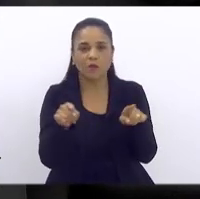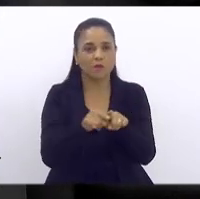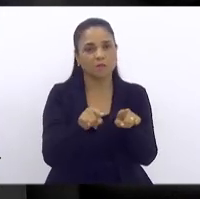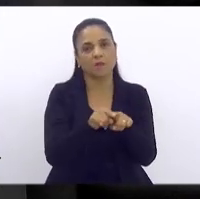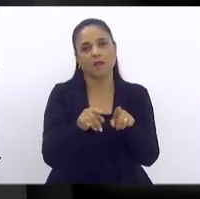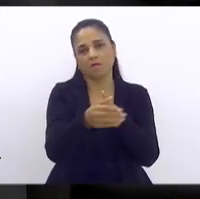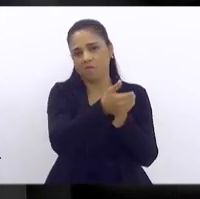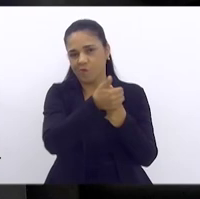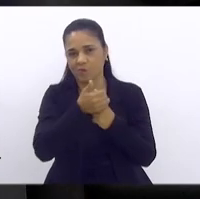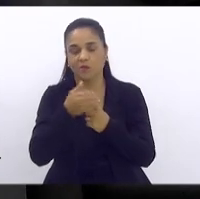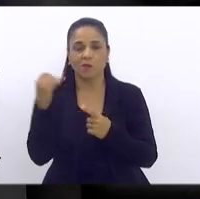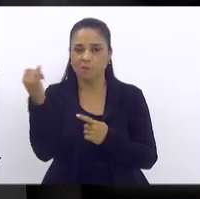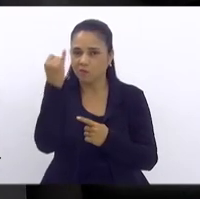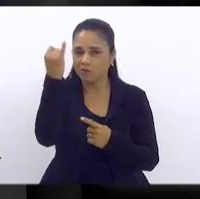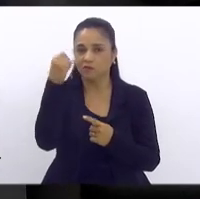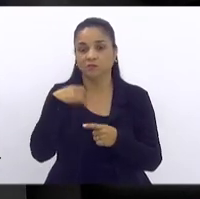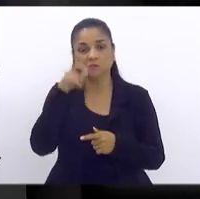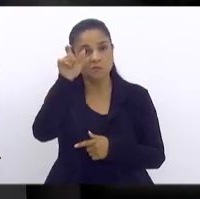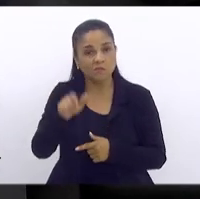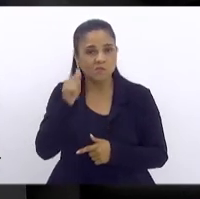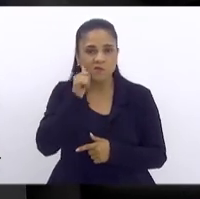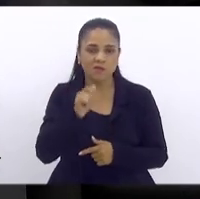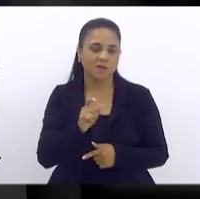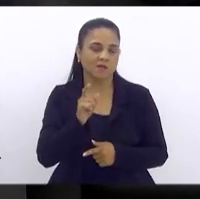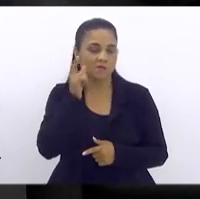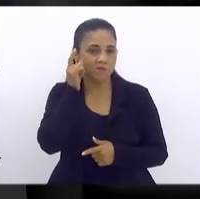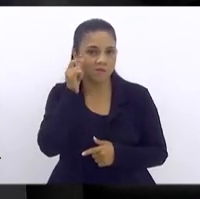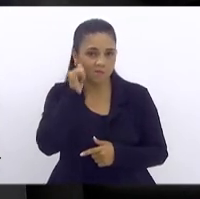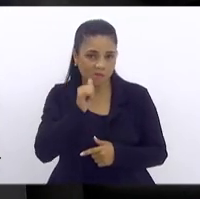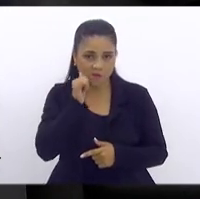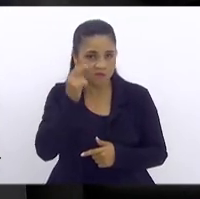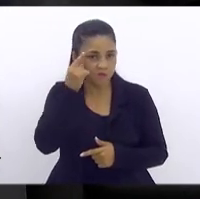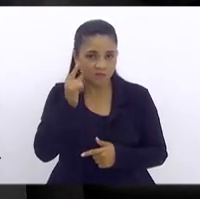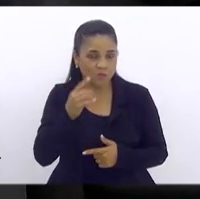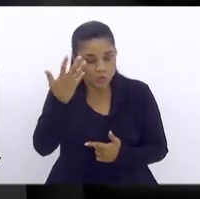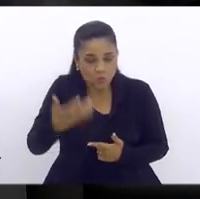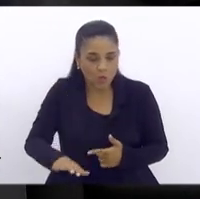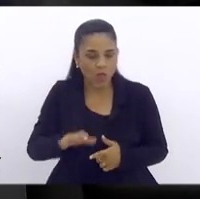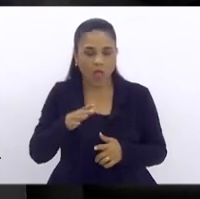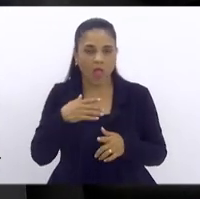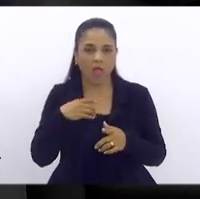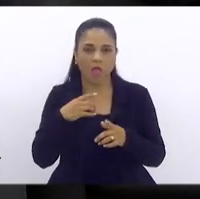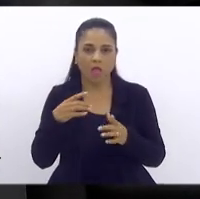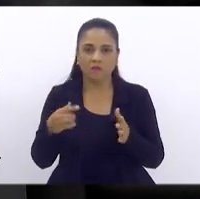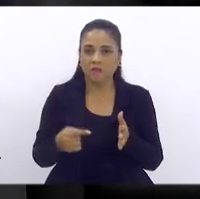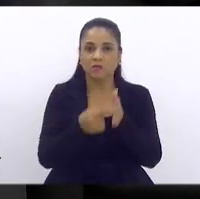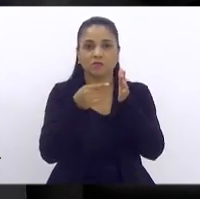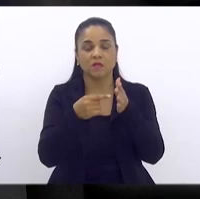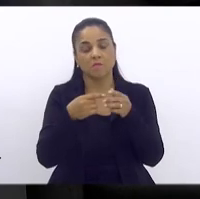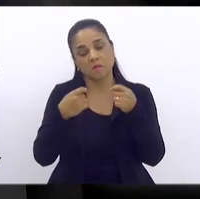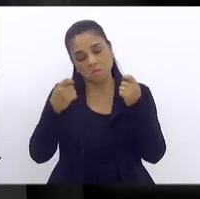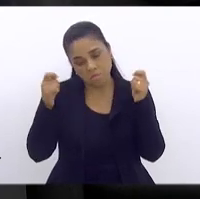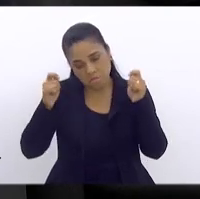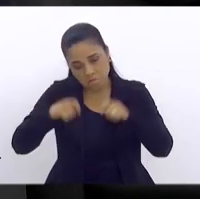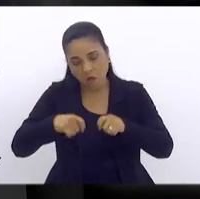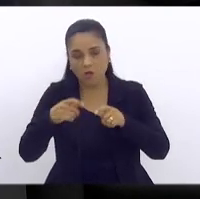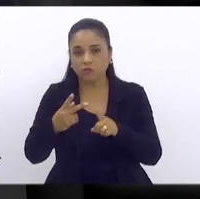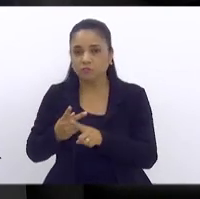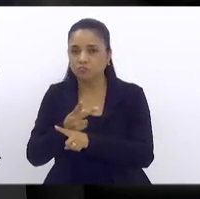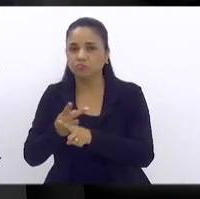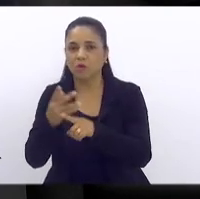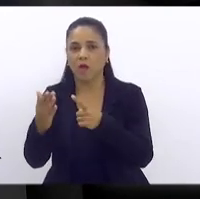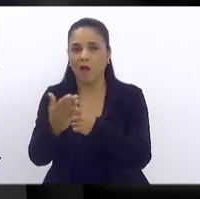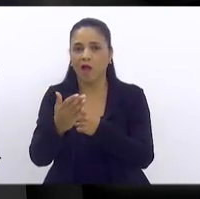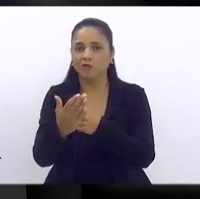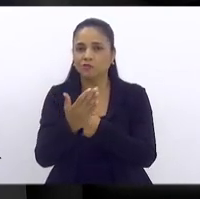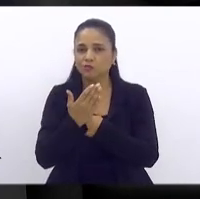muitas mulheres, inicialmente, não querem denunciar. E está tudo bem. Ela não quer denunciar, mas ela pode procurar uma ajuda pela rede de atendimento, a rede de